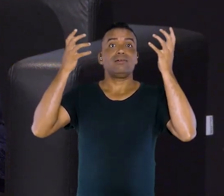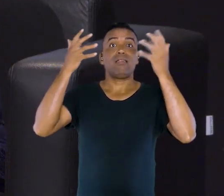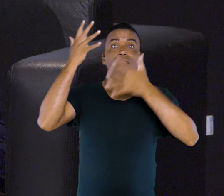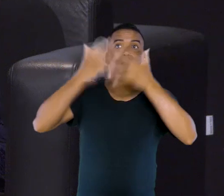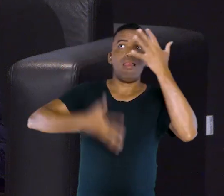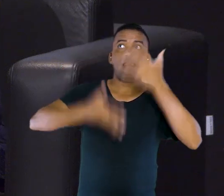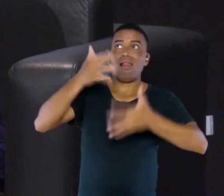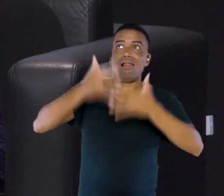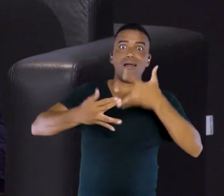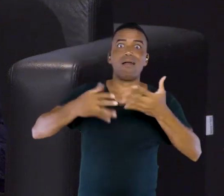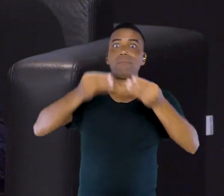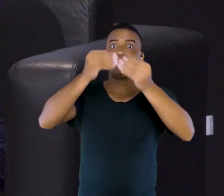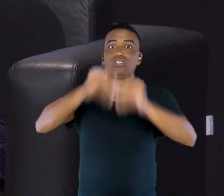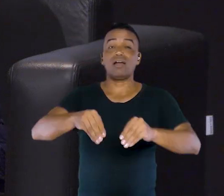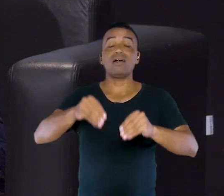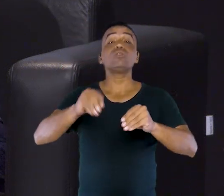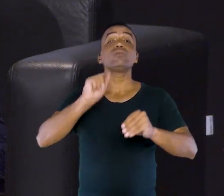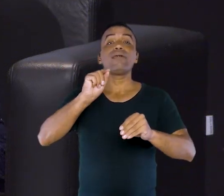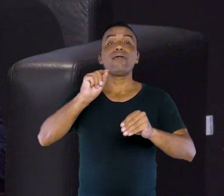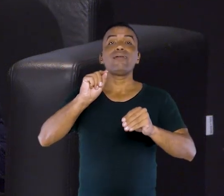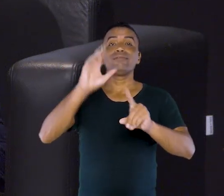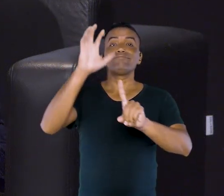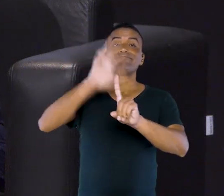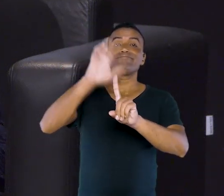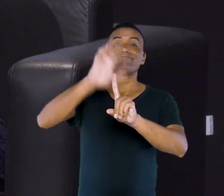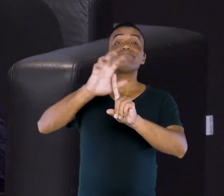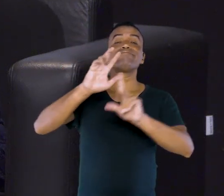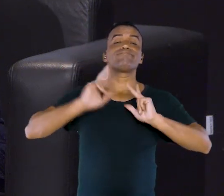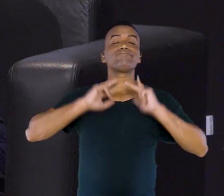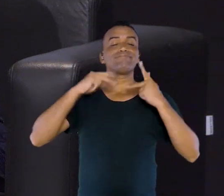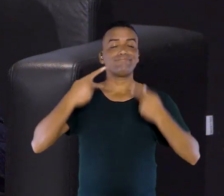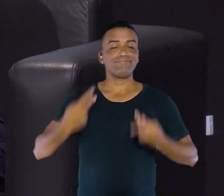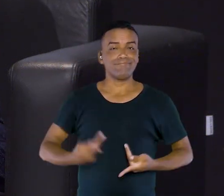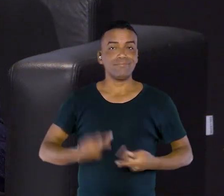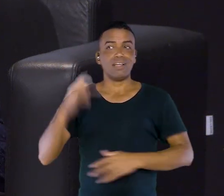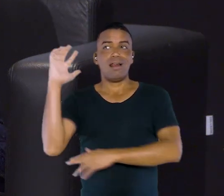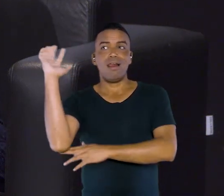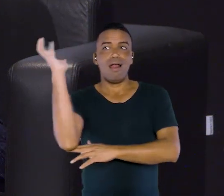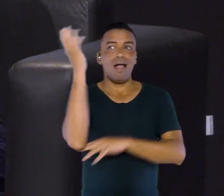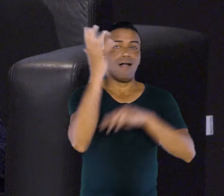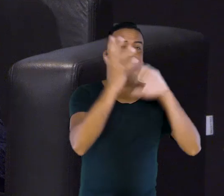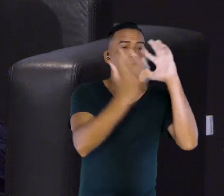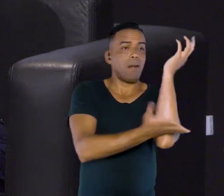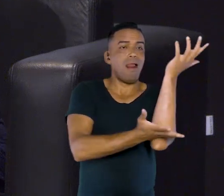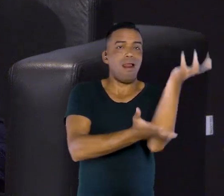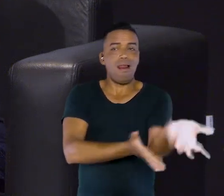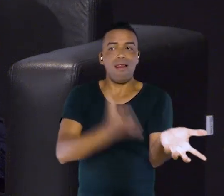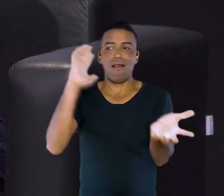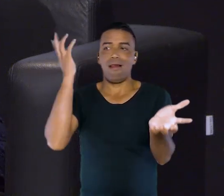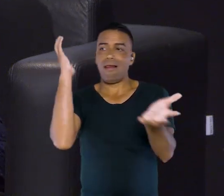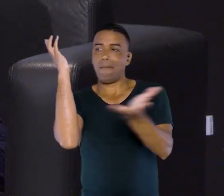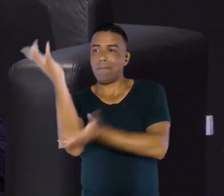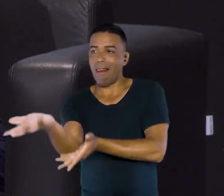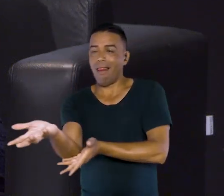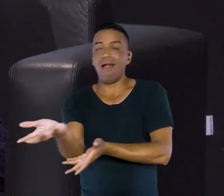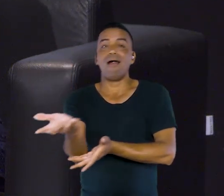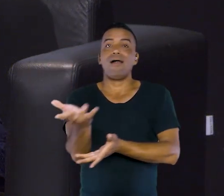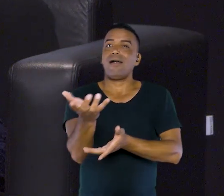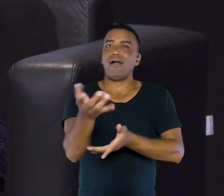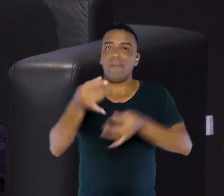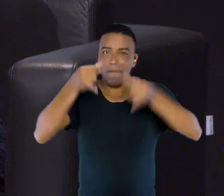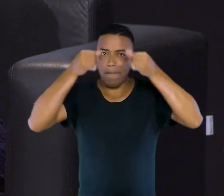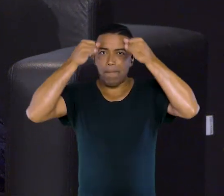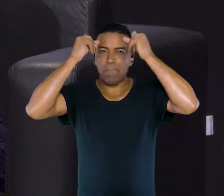sendo causado por humanos nesse desmatamento, na criação de